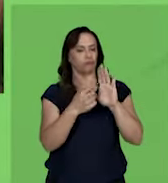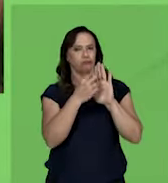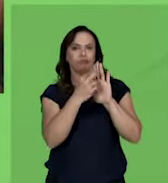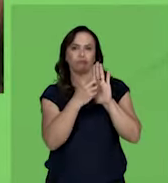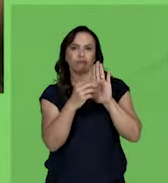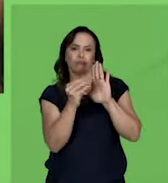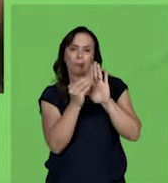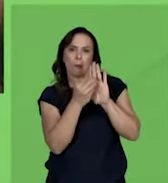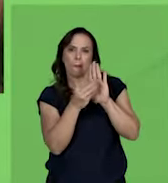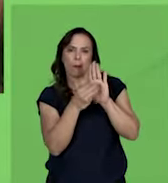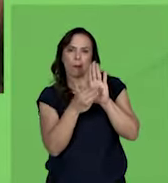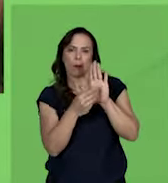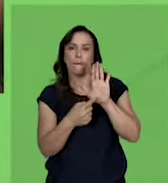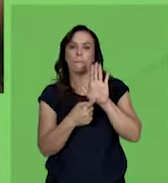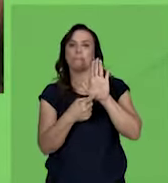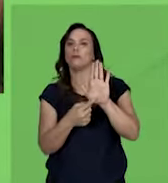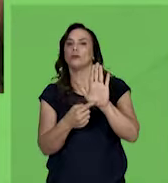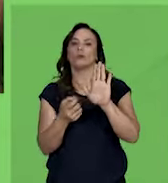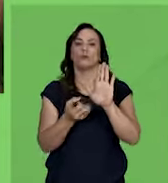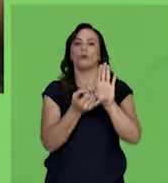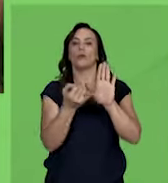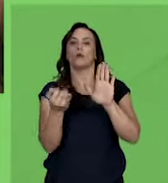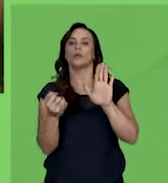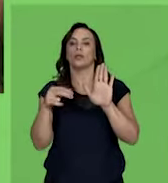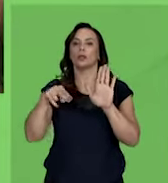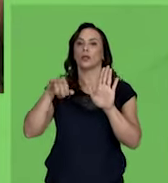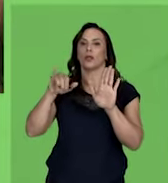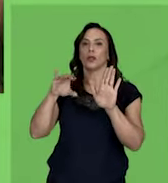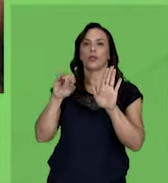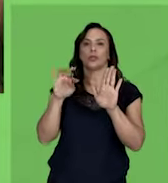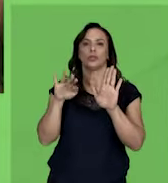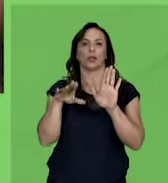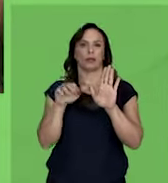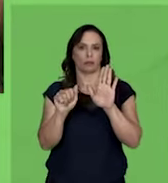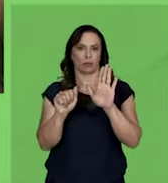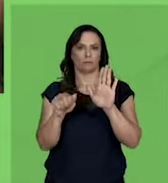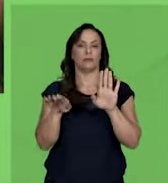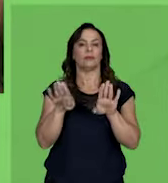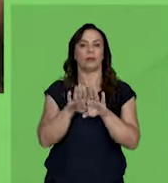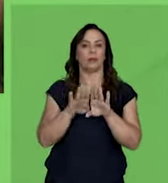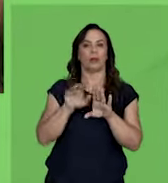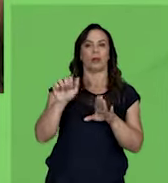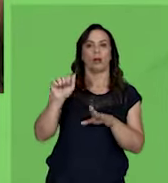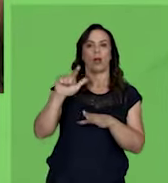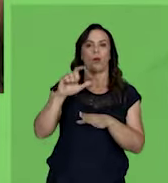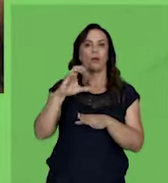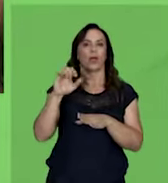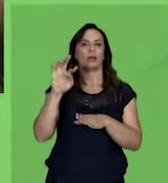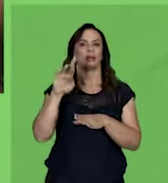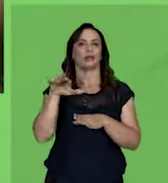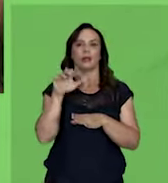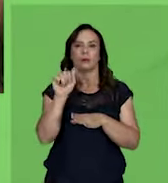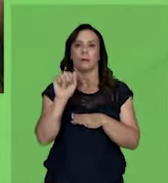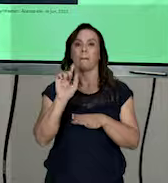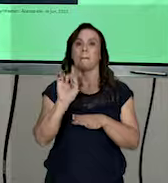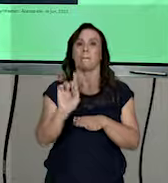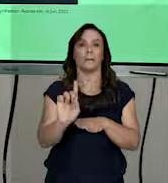substâncias presentes no cigarro, especialmente na fumaça do cigarro, que não estão especificadas,